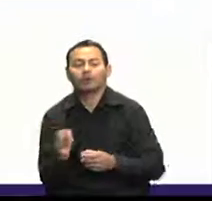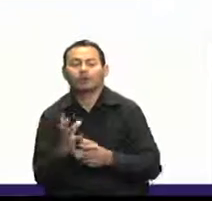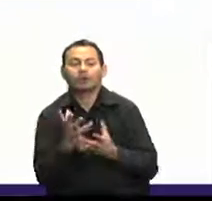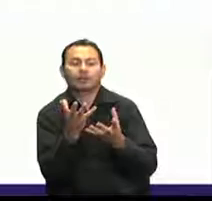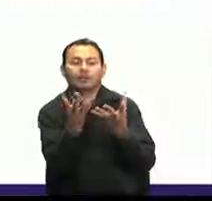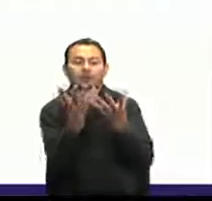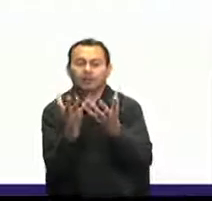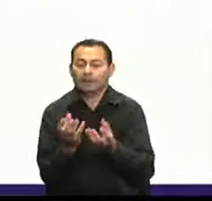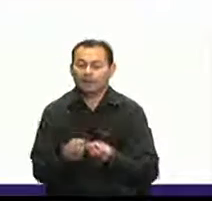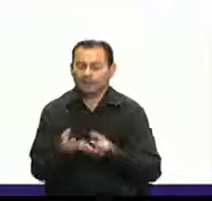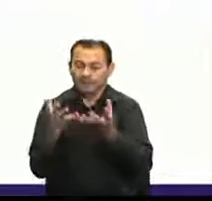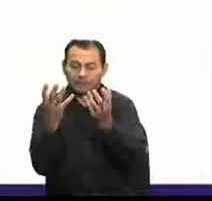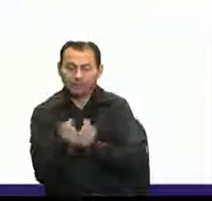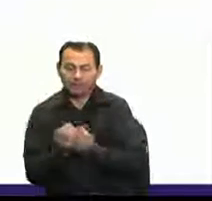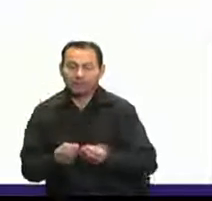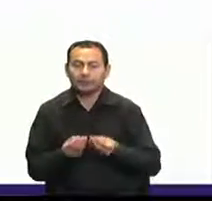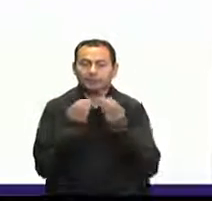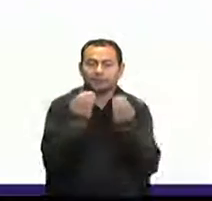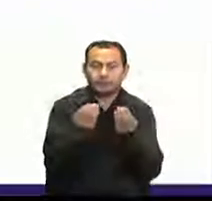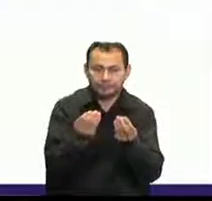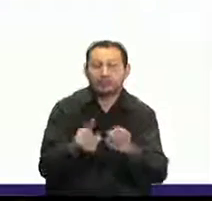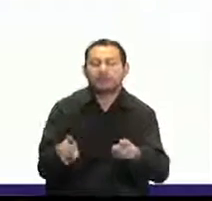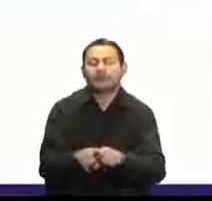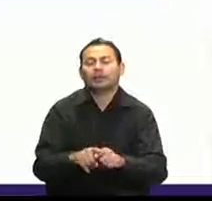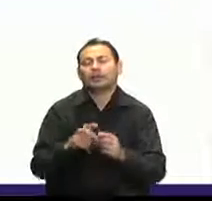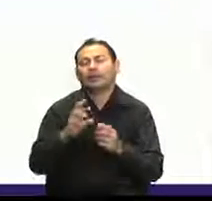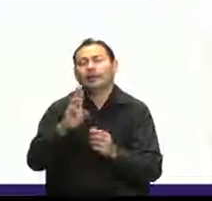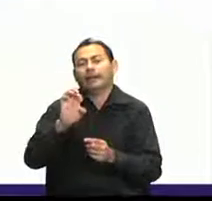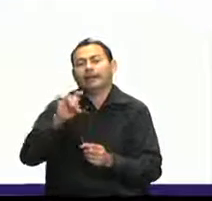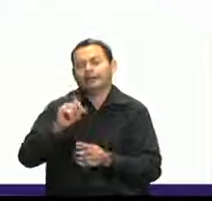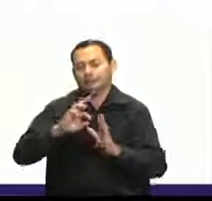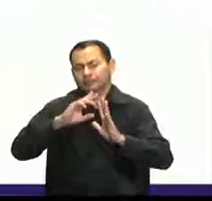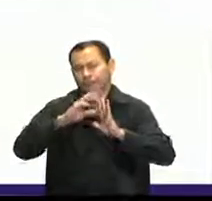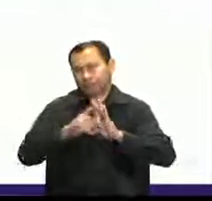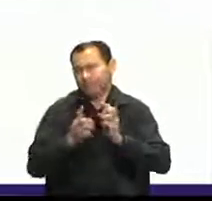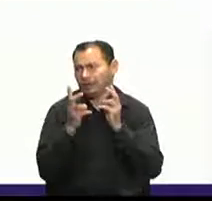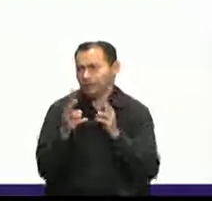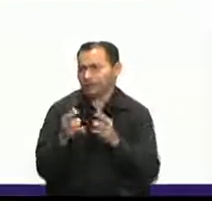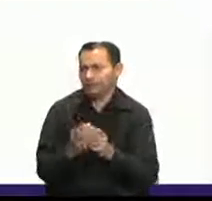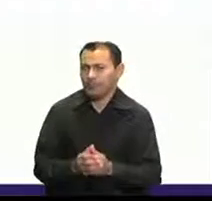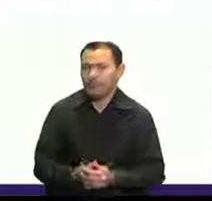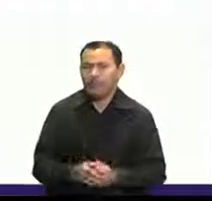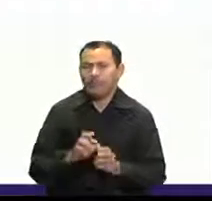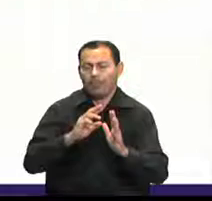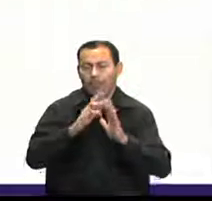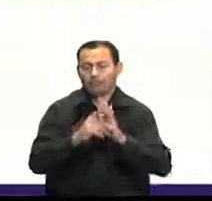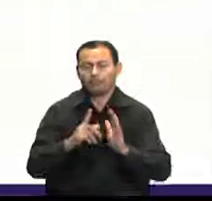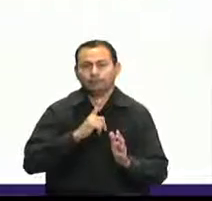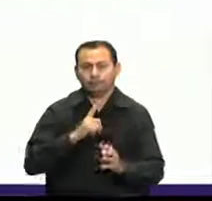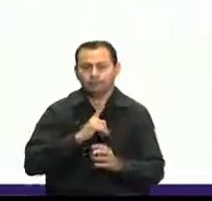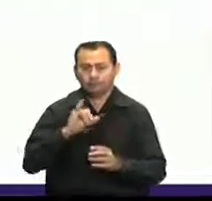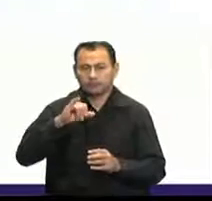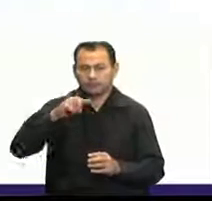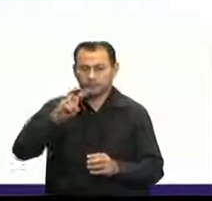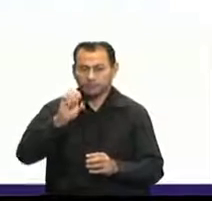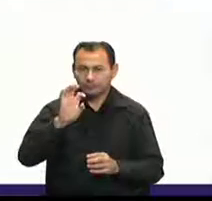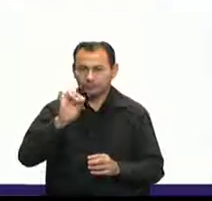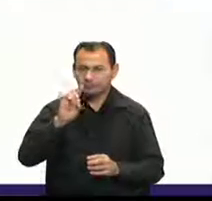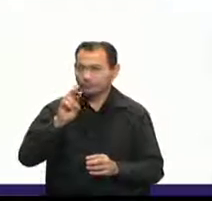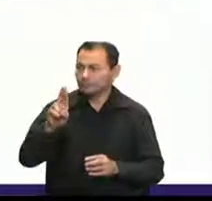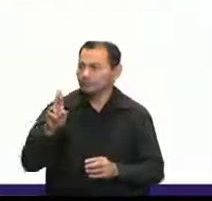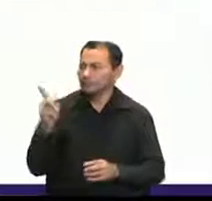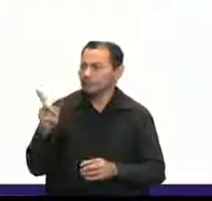toma se eu fosse falar no mercado de renda variável mesma coisa tanto a variável ter um investidor aqui